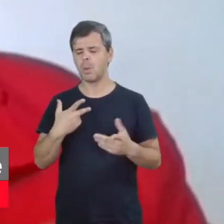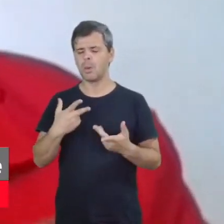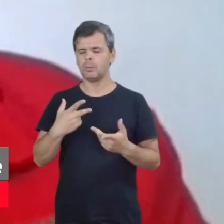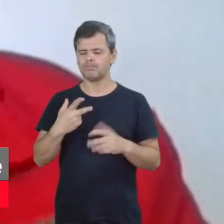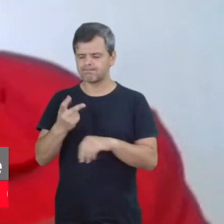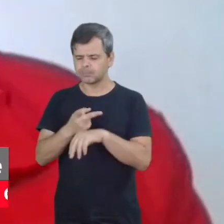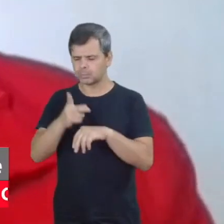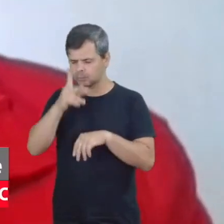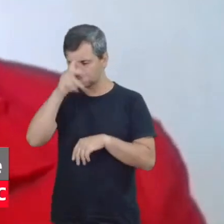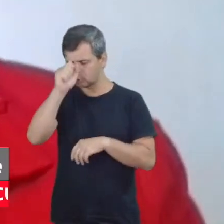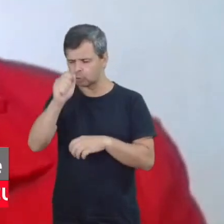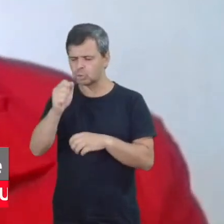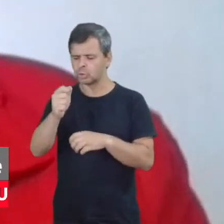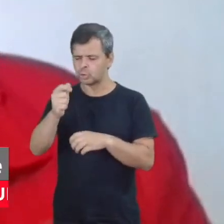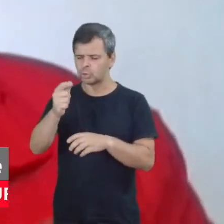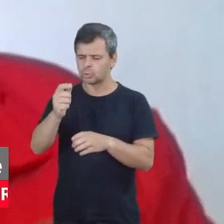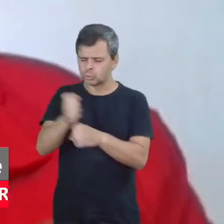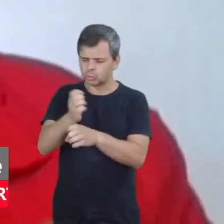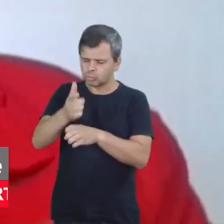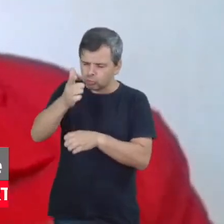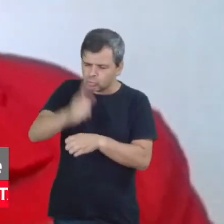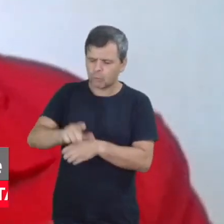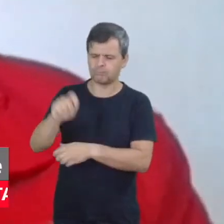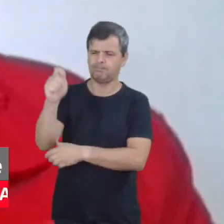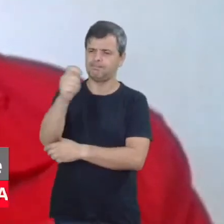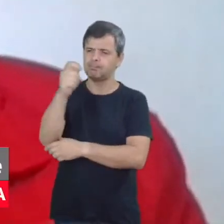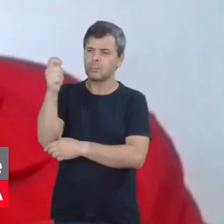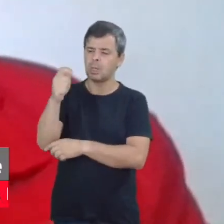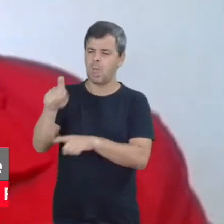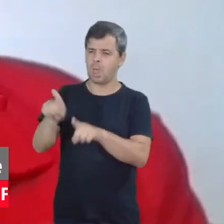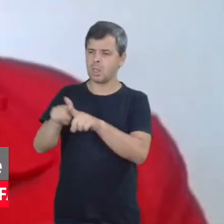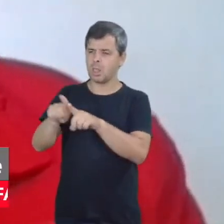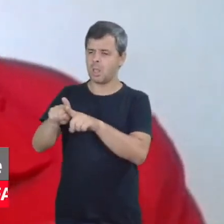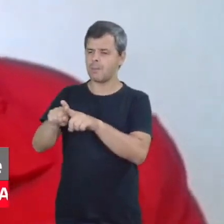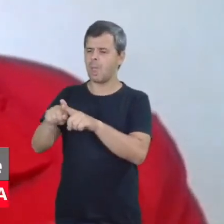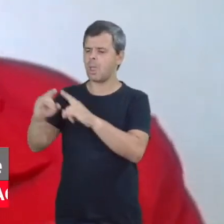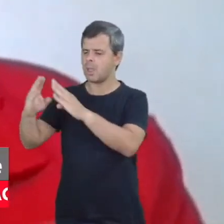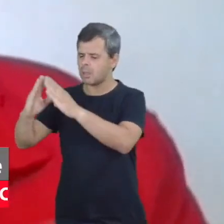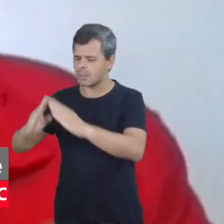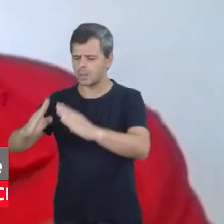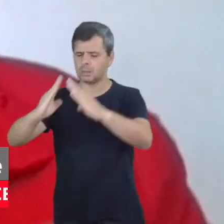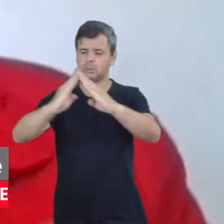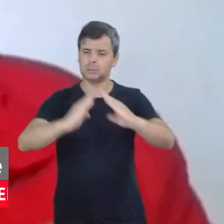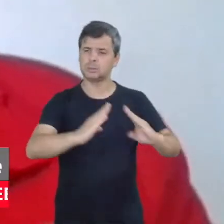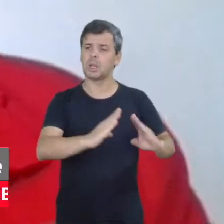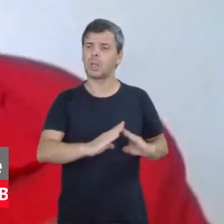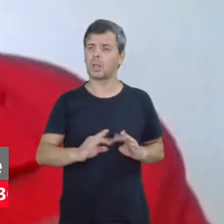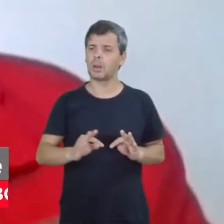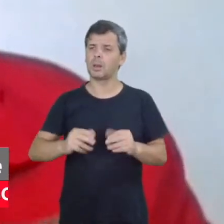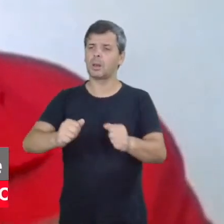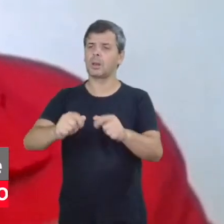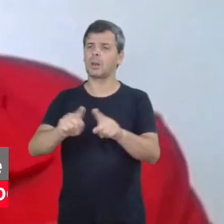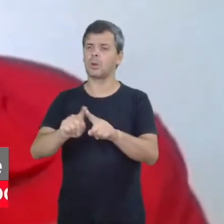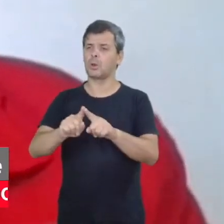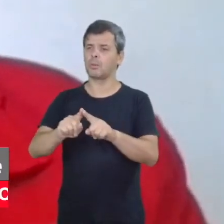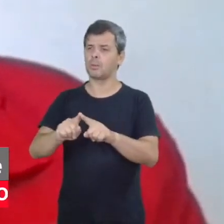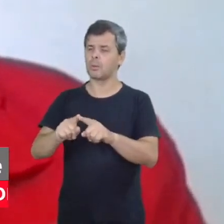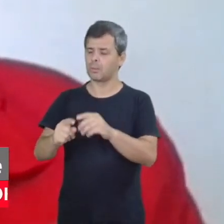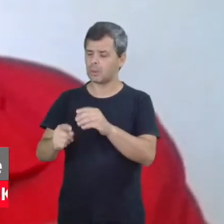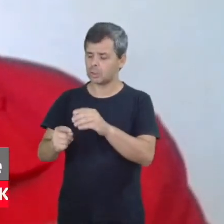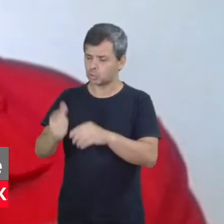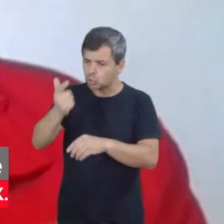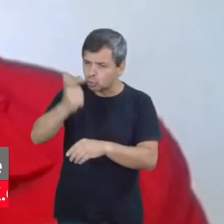para a reconstrução do nosso estado, dos nossos assentamentos, das casas, enfim, de reposicionar nossa